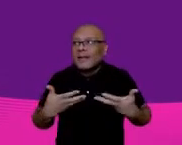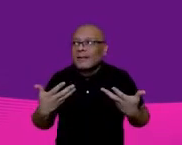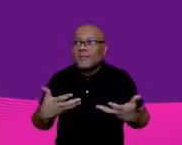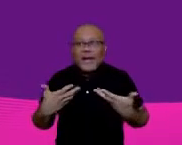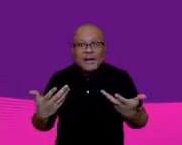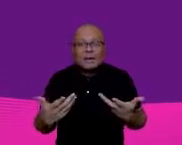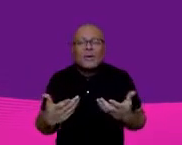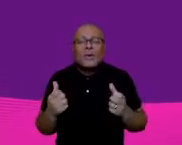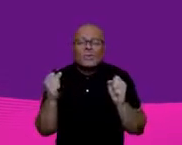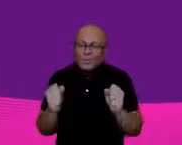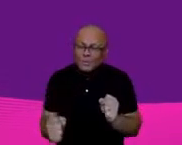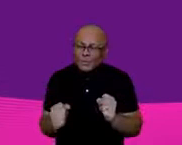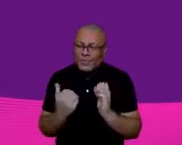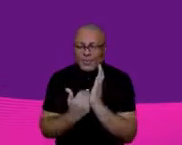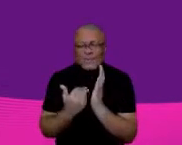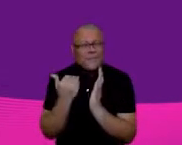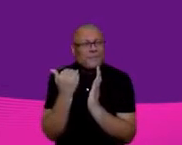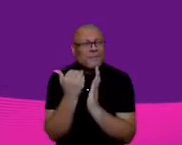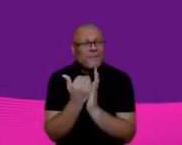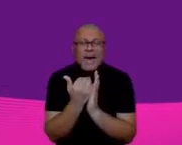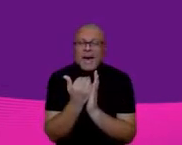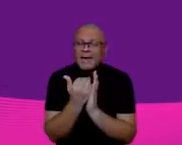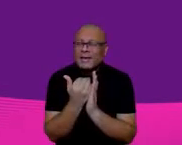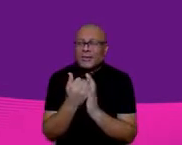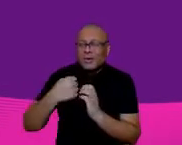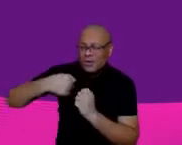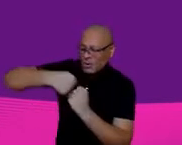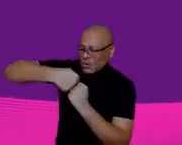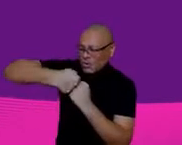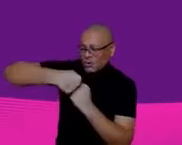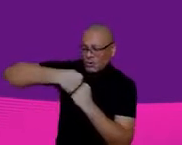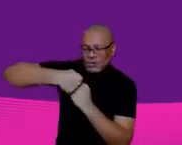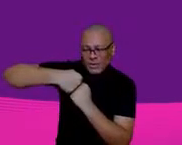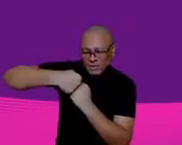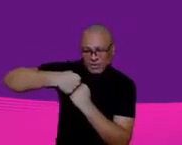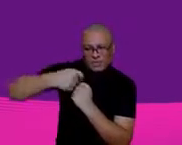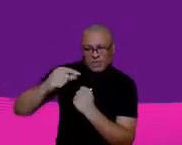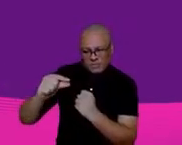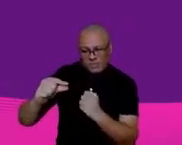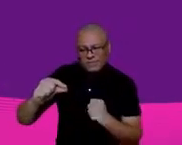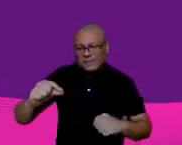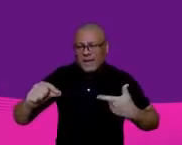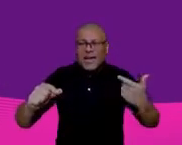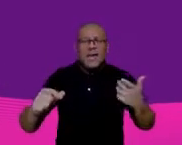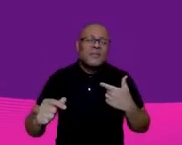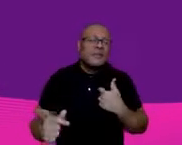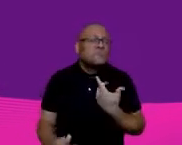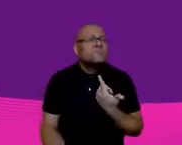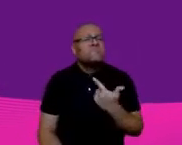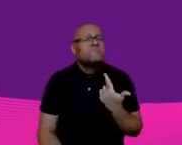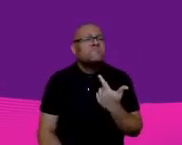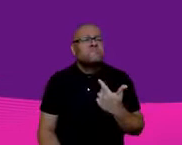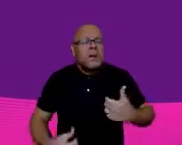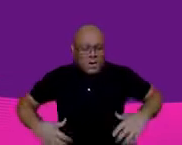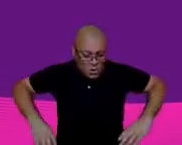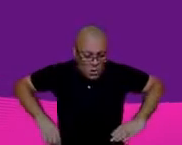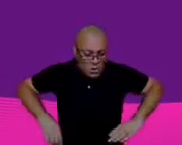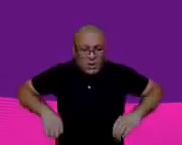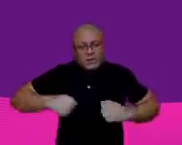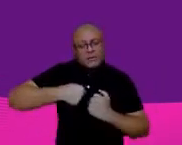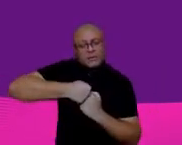muito mais no quadril do que no joelho. Tem gente que diz, eu não tive deslocamento do quadril, está tudo